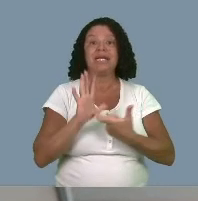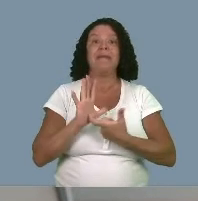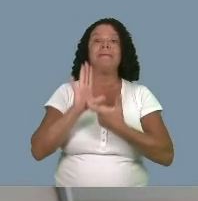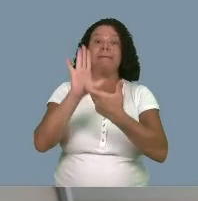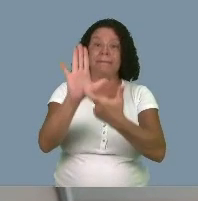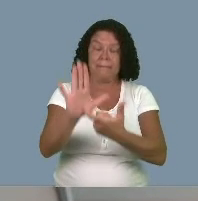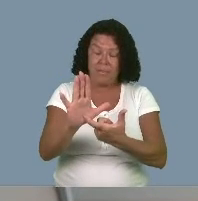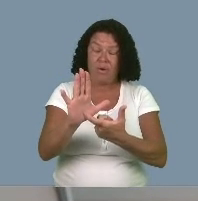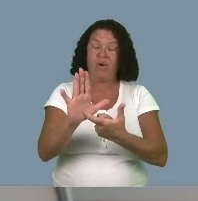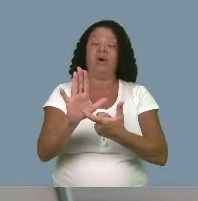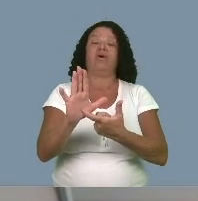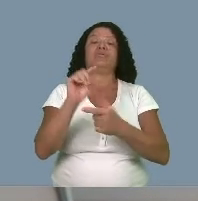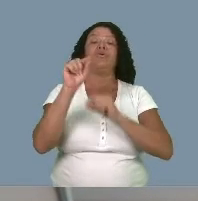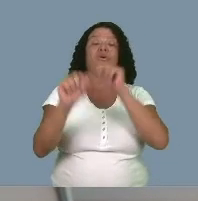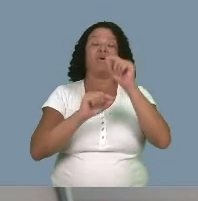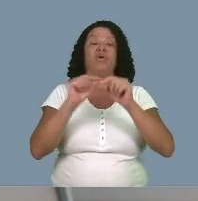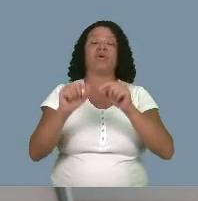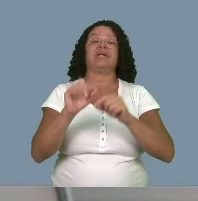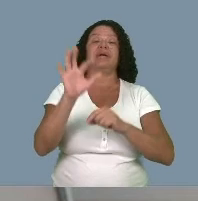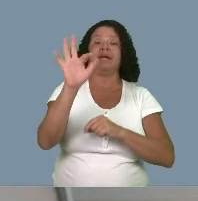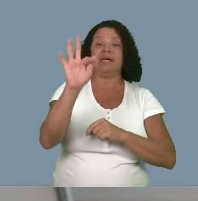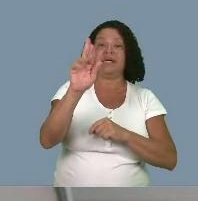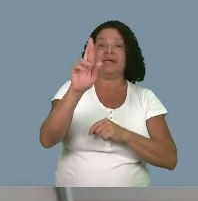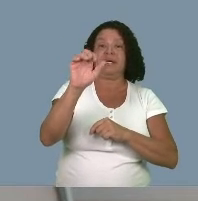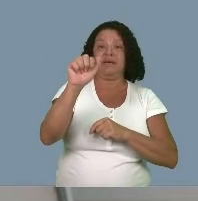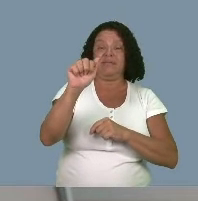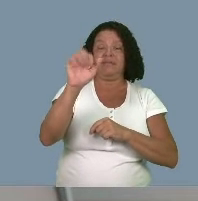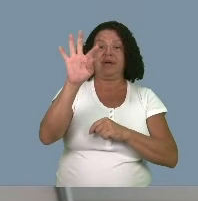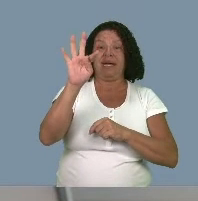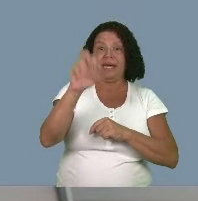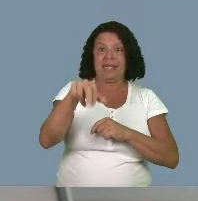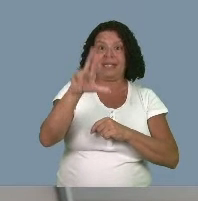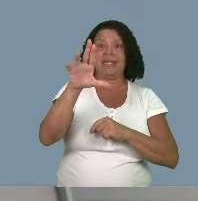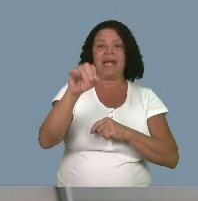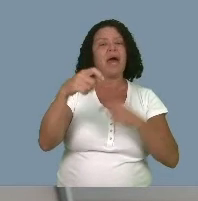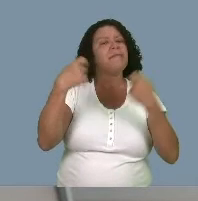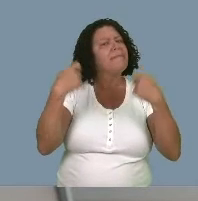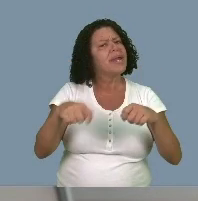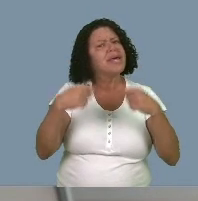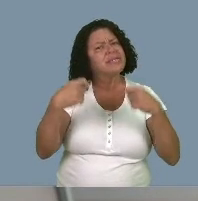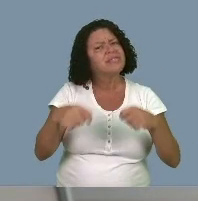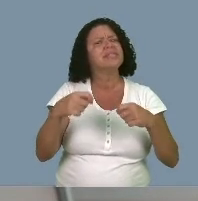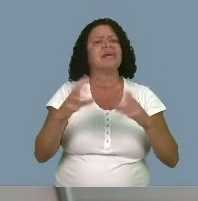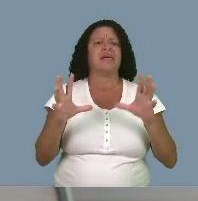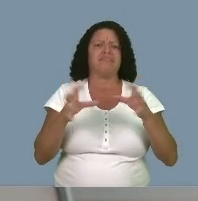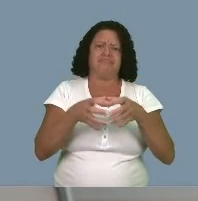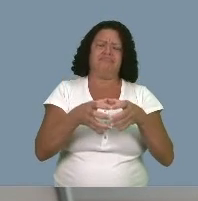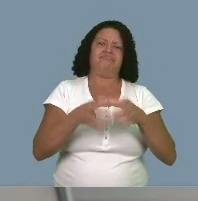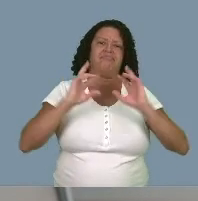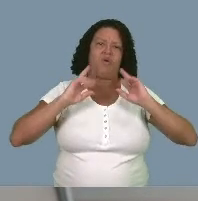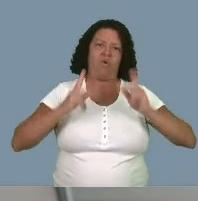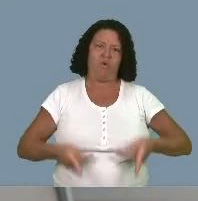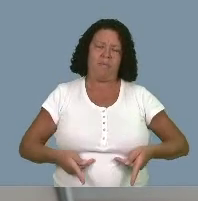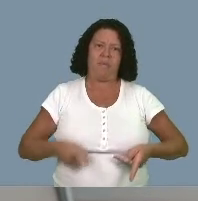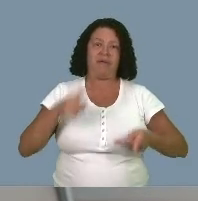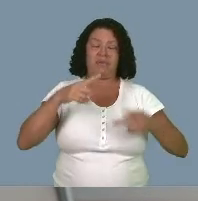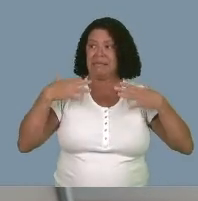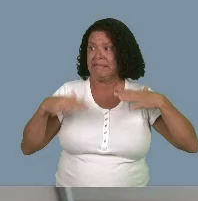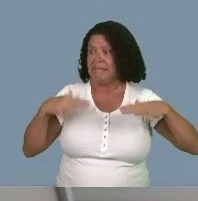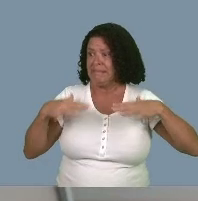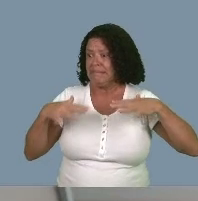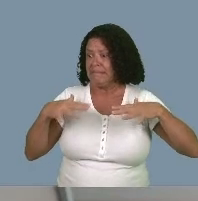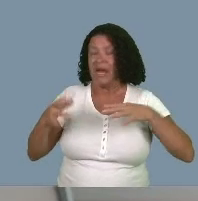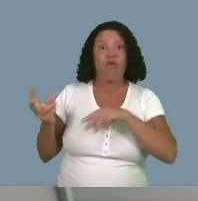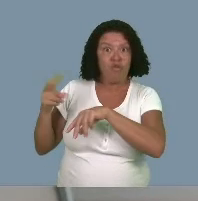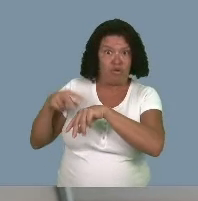de fraternidade precisa ser cultivado. O terror e o desconhecimento trazidos pelo